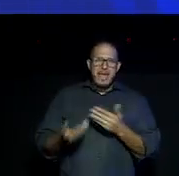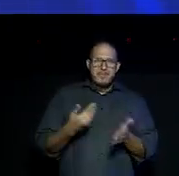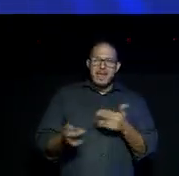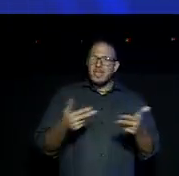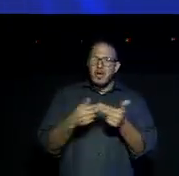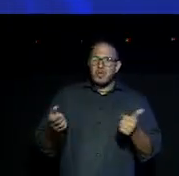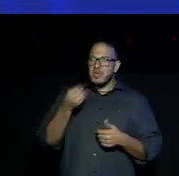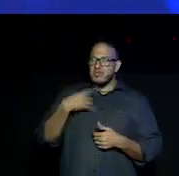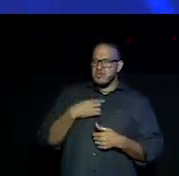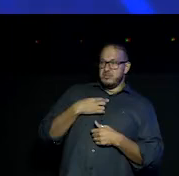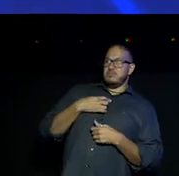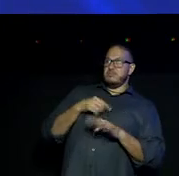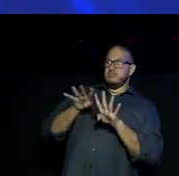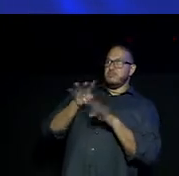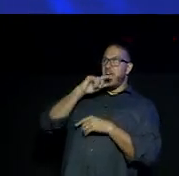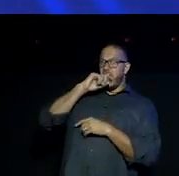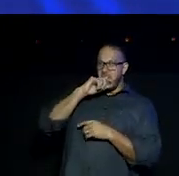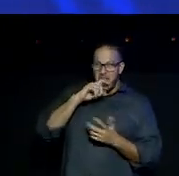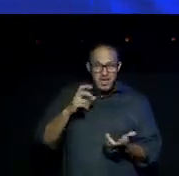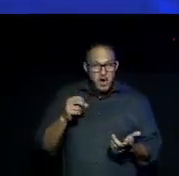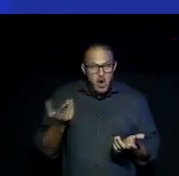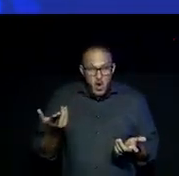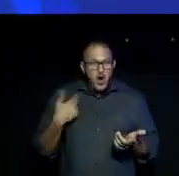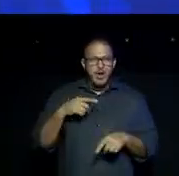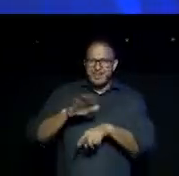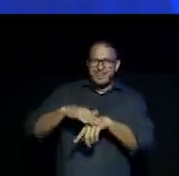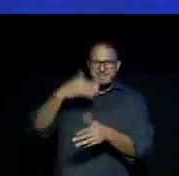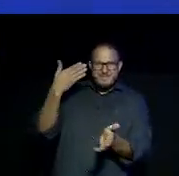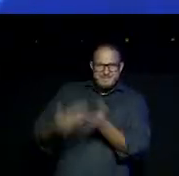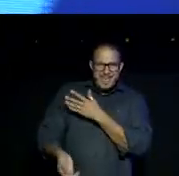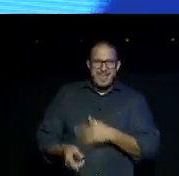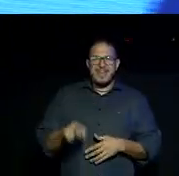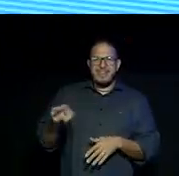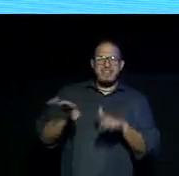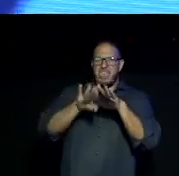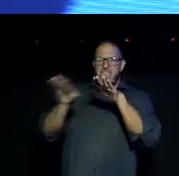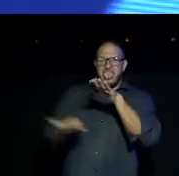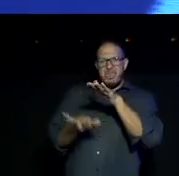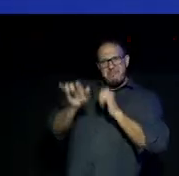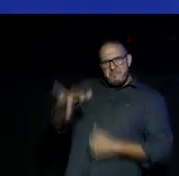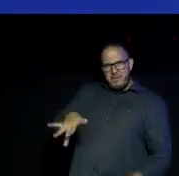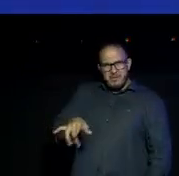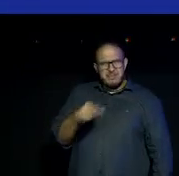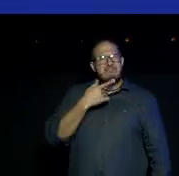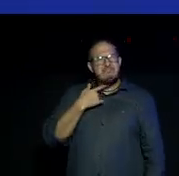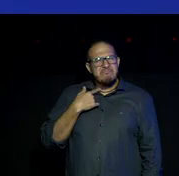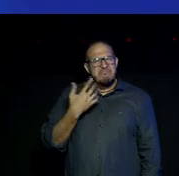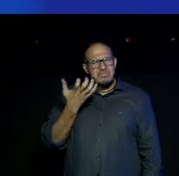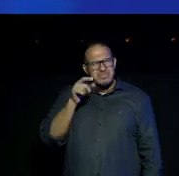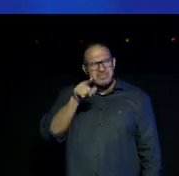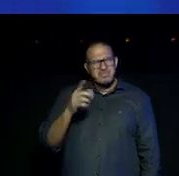quando fazem coisas boas, invejadas, e quando são derrotadas, tratadas como um lixo? É isso que você